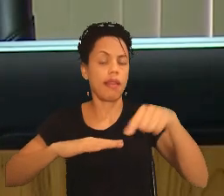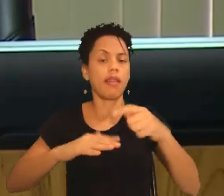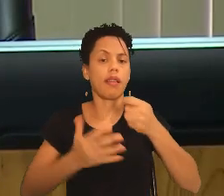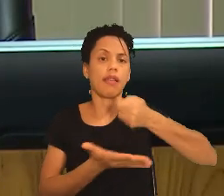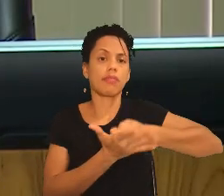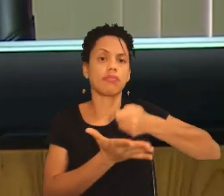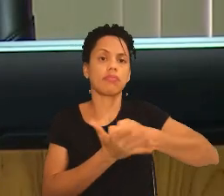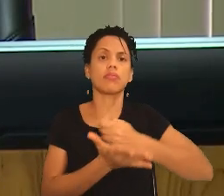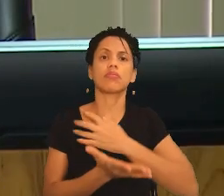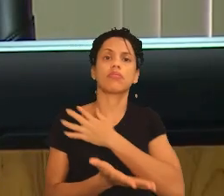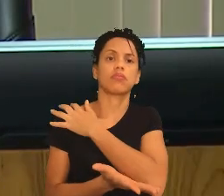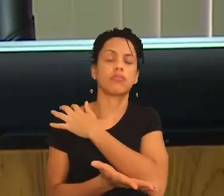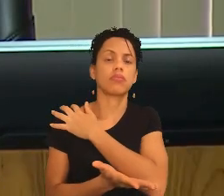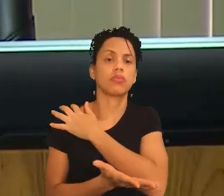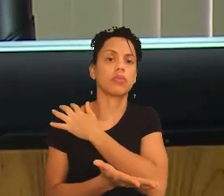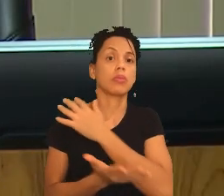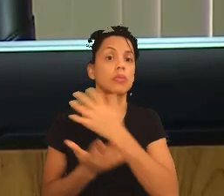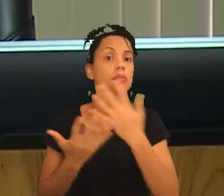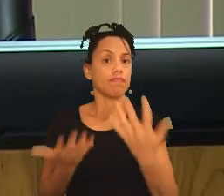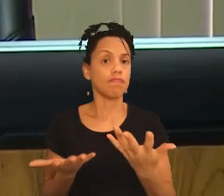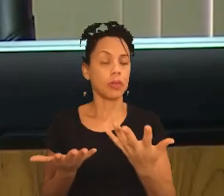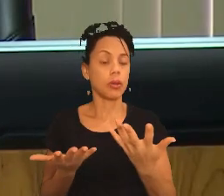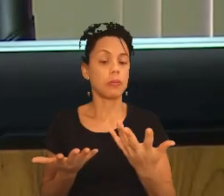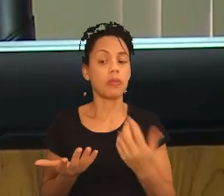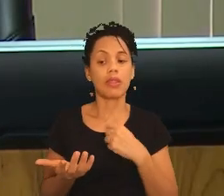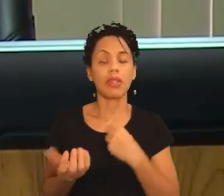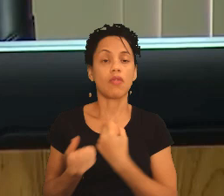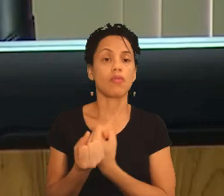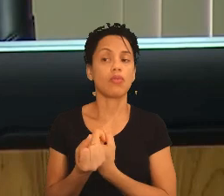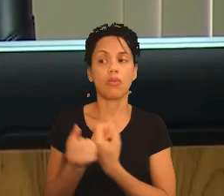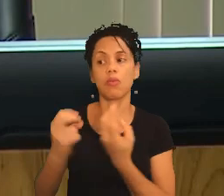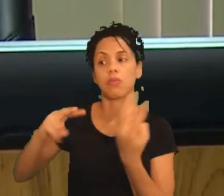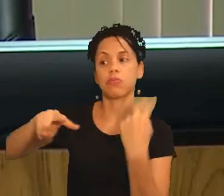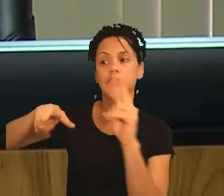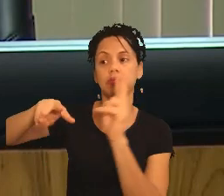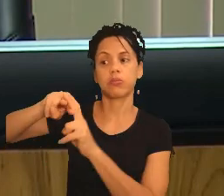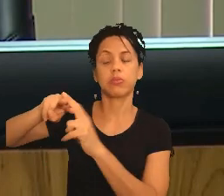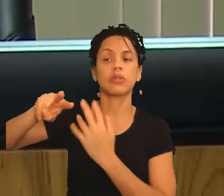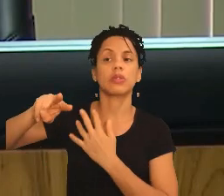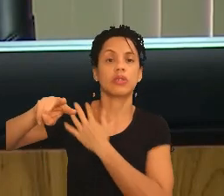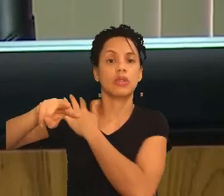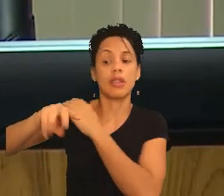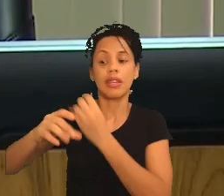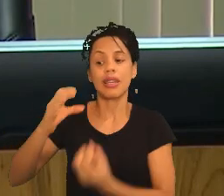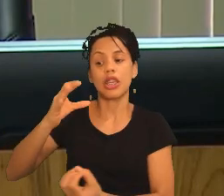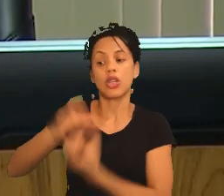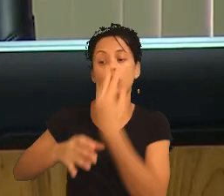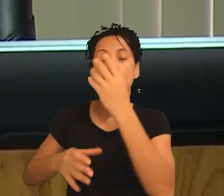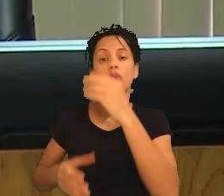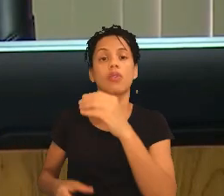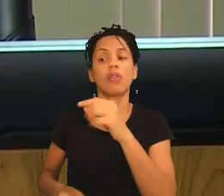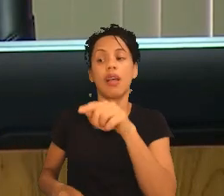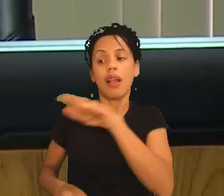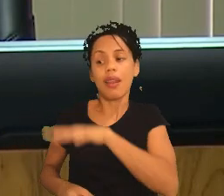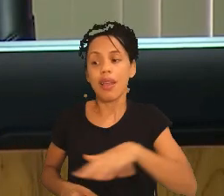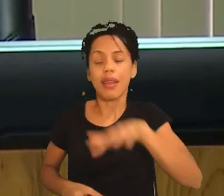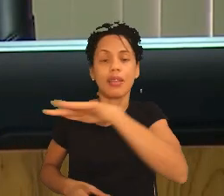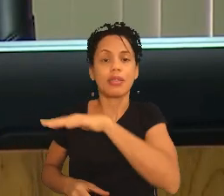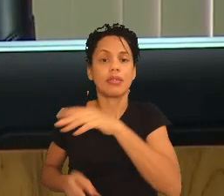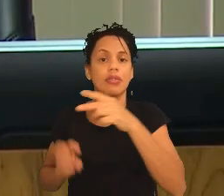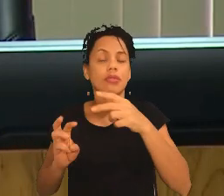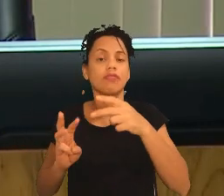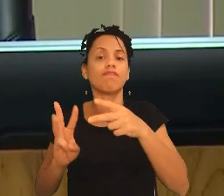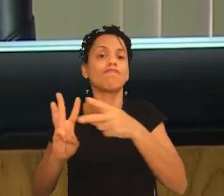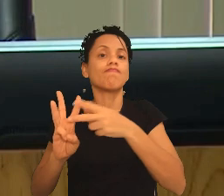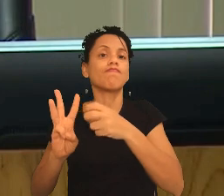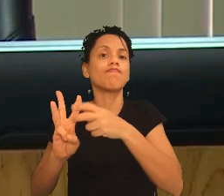anos, do período colonial para o contemporâneo, nosso povo enfrentou a ditadura militar, que também usou